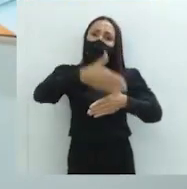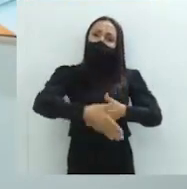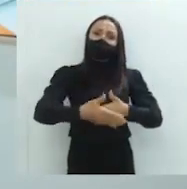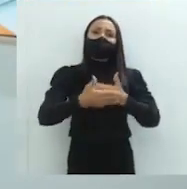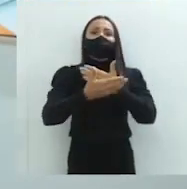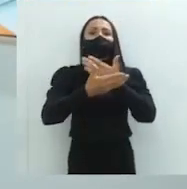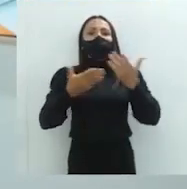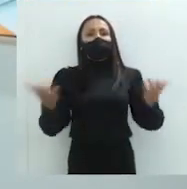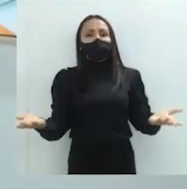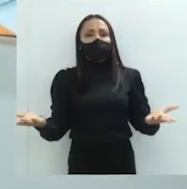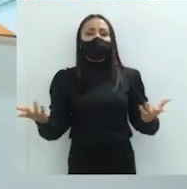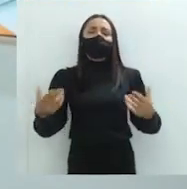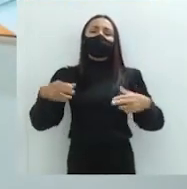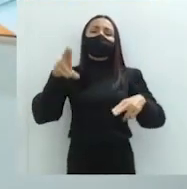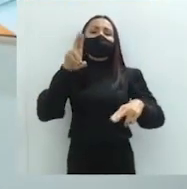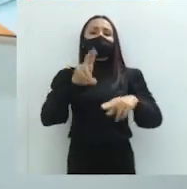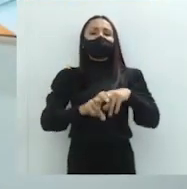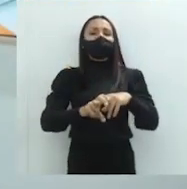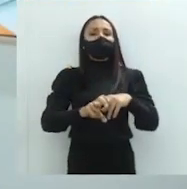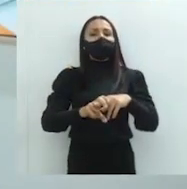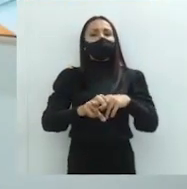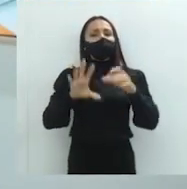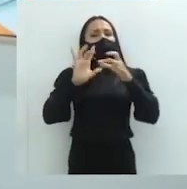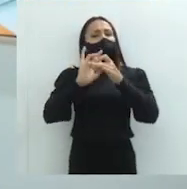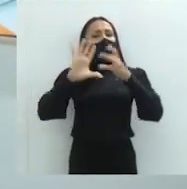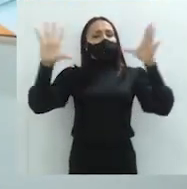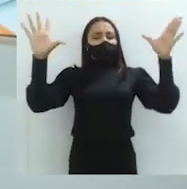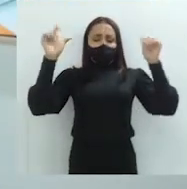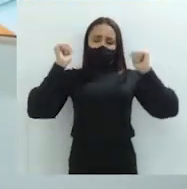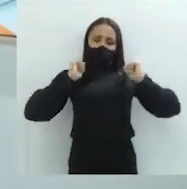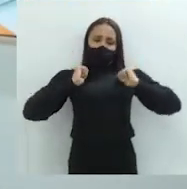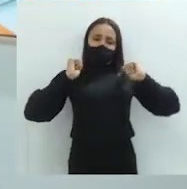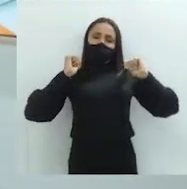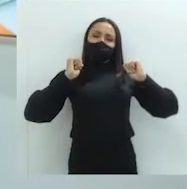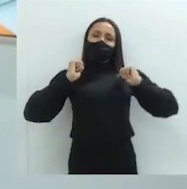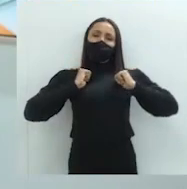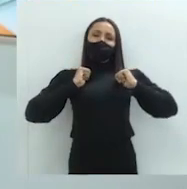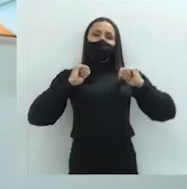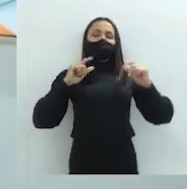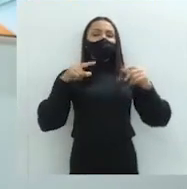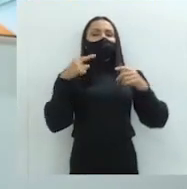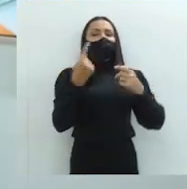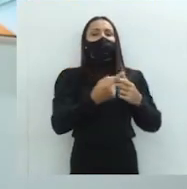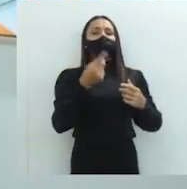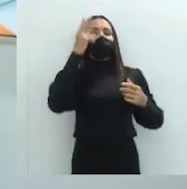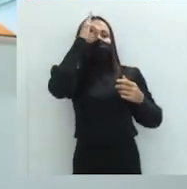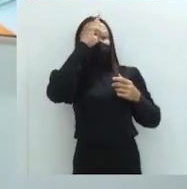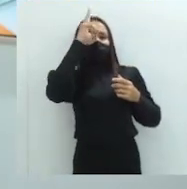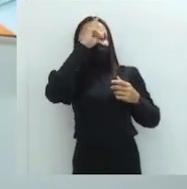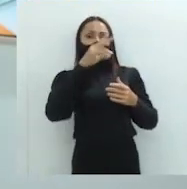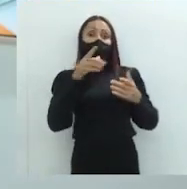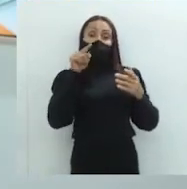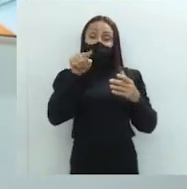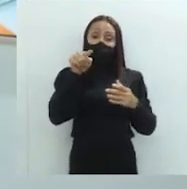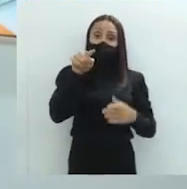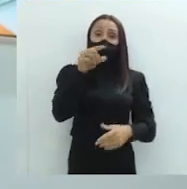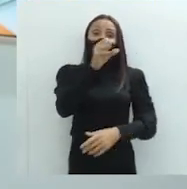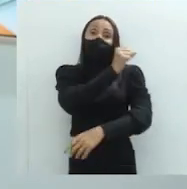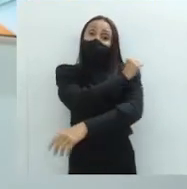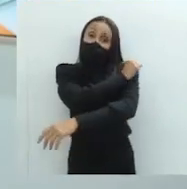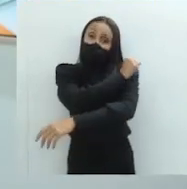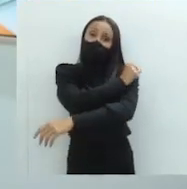Entrem, se sentem, fiquem à vontade na nossa nave, vocês do 8º ano. E